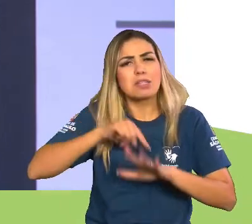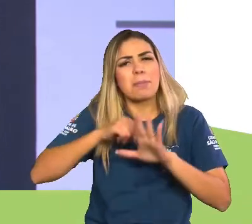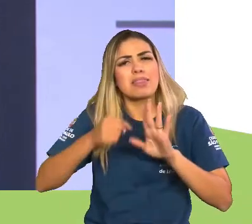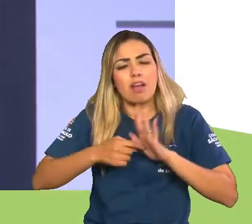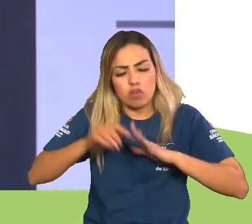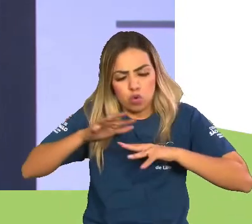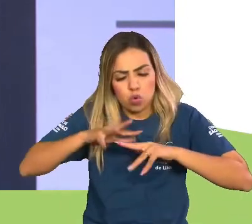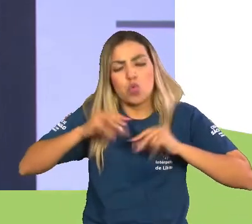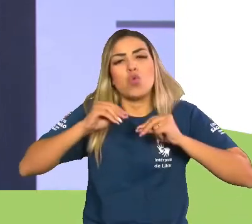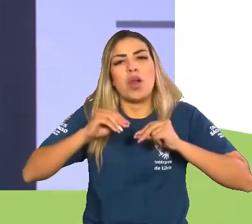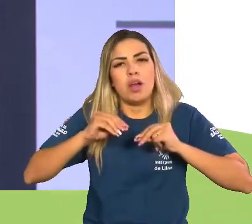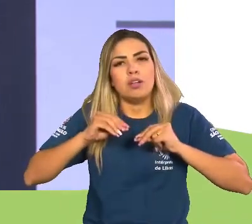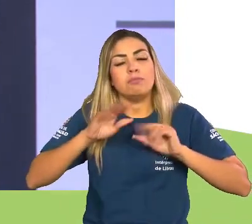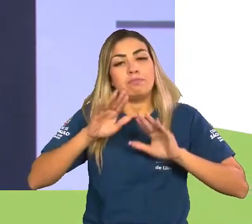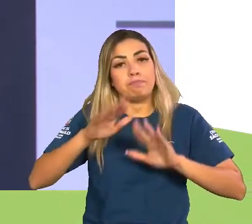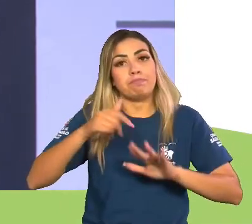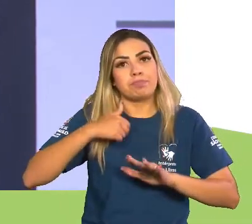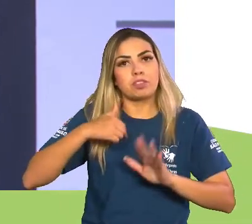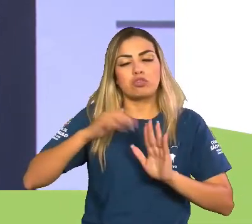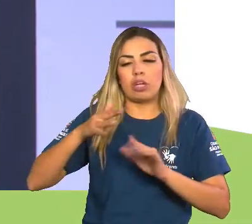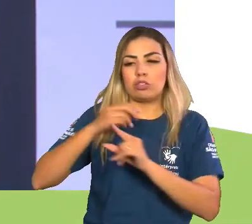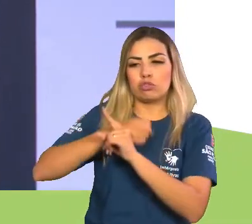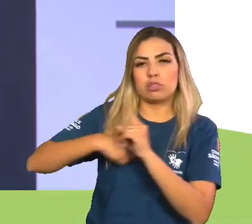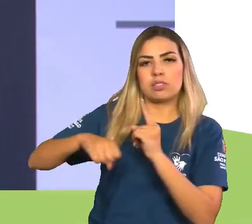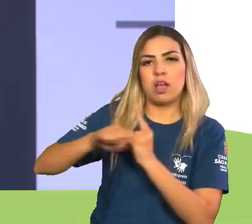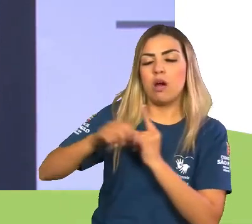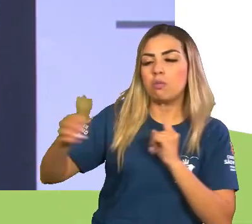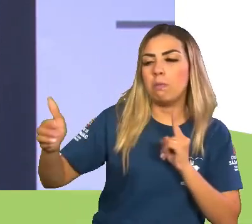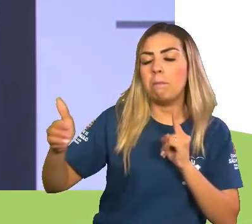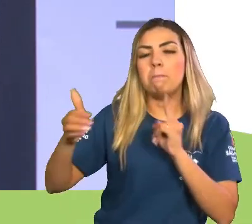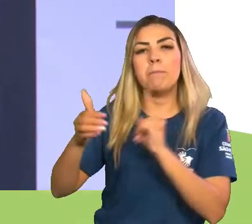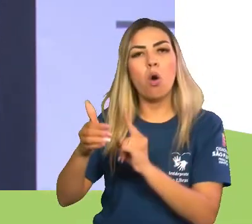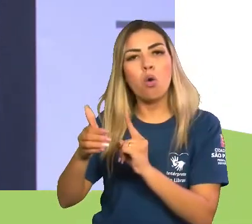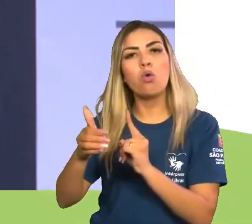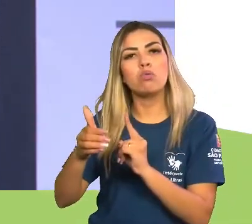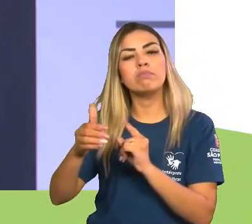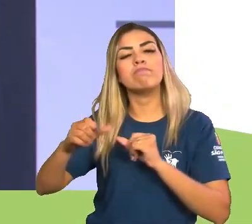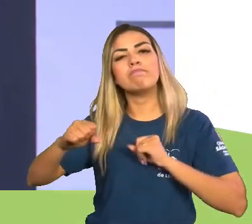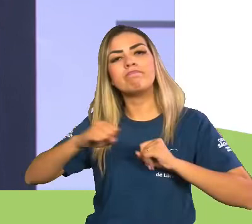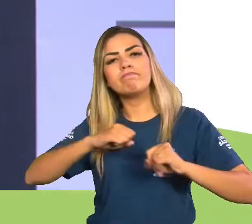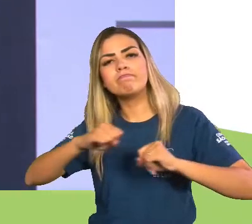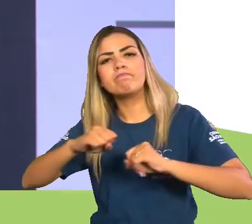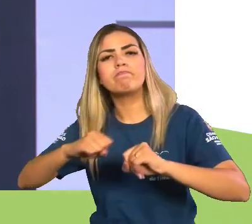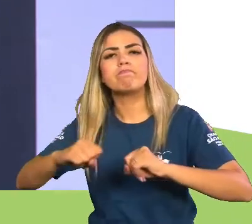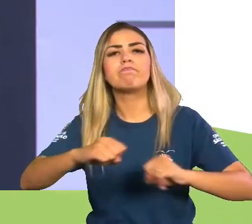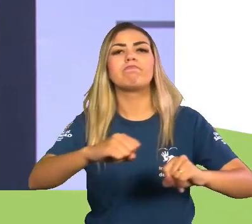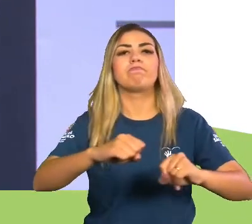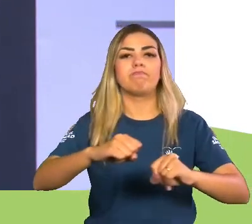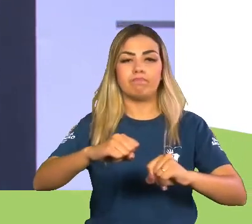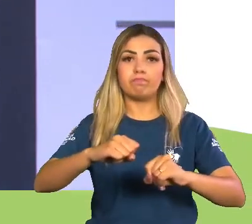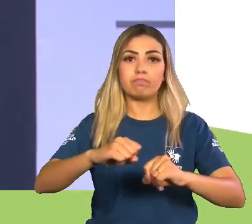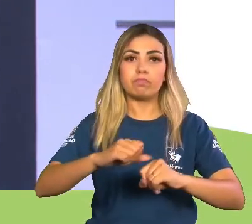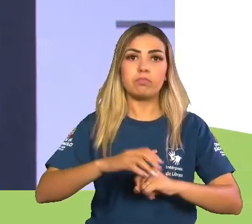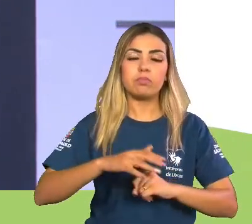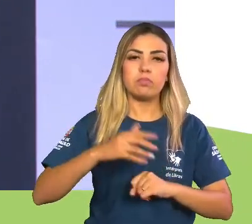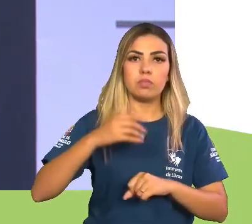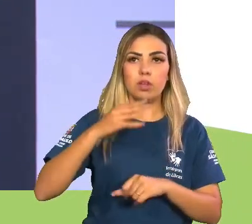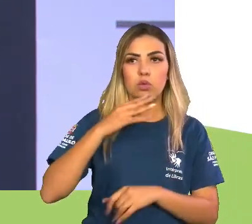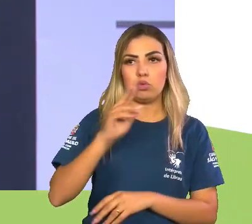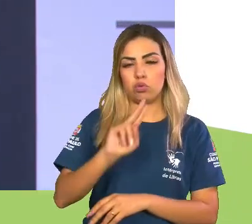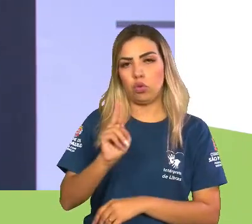incluído no mundo social por um movimento de Hanseníase, né, conhecido como